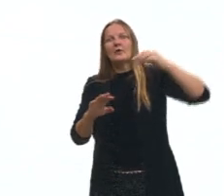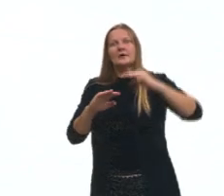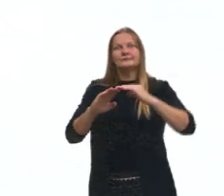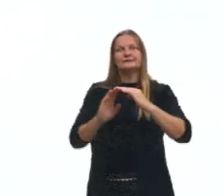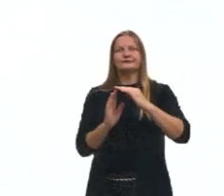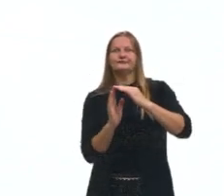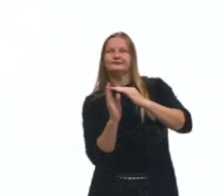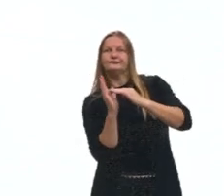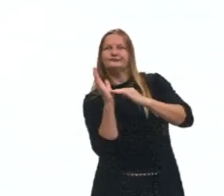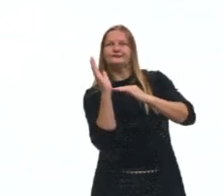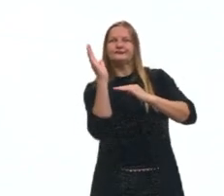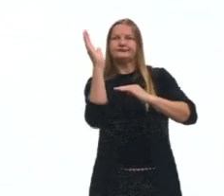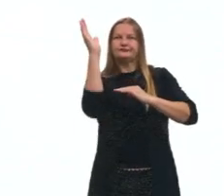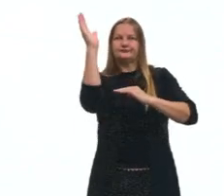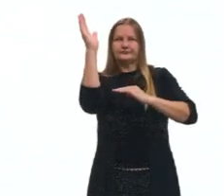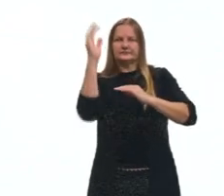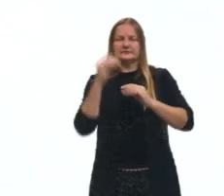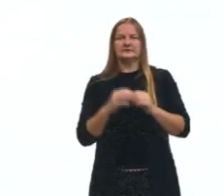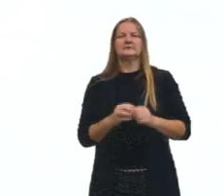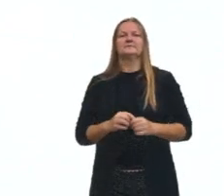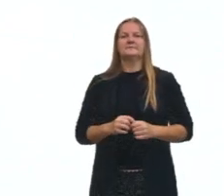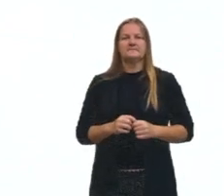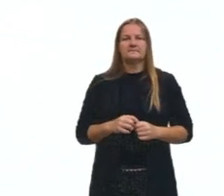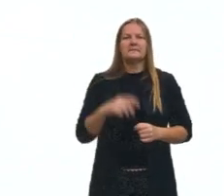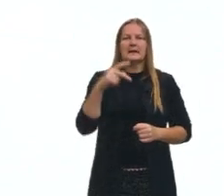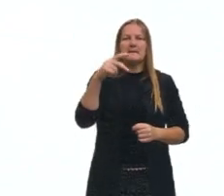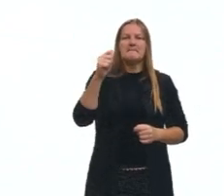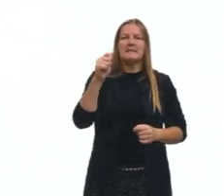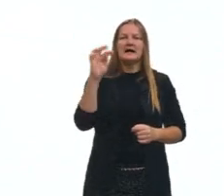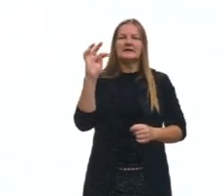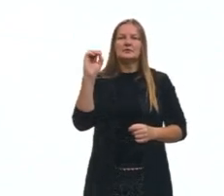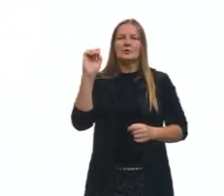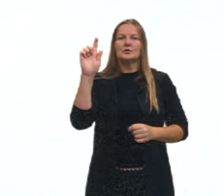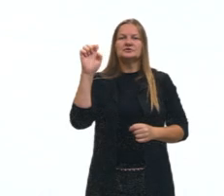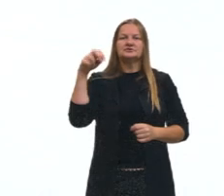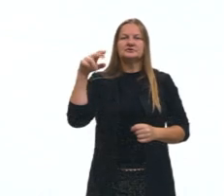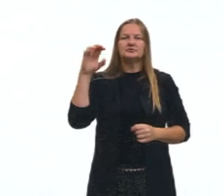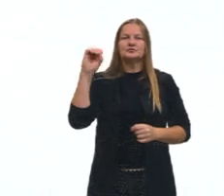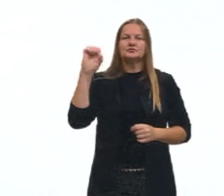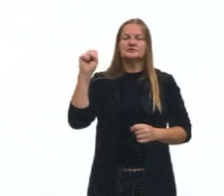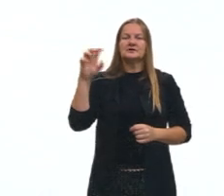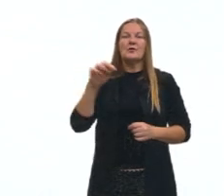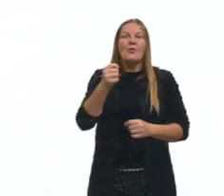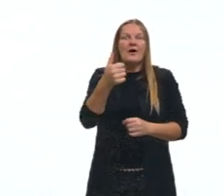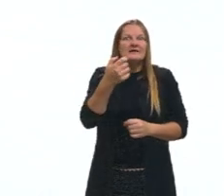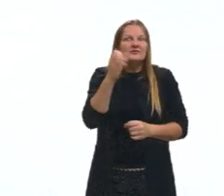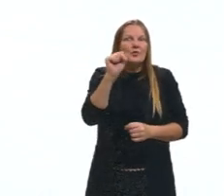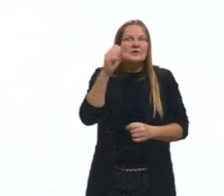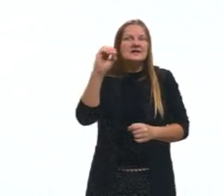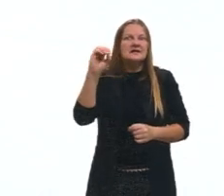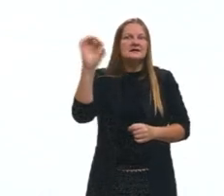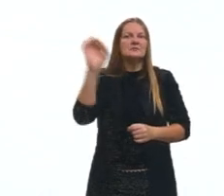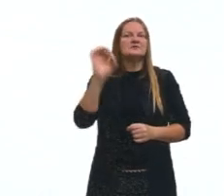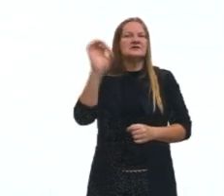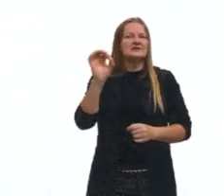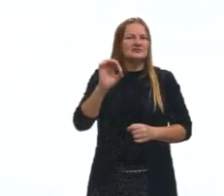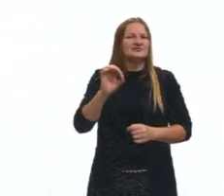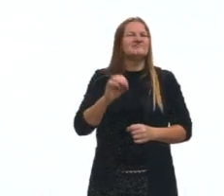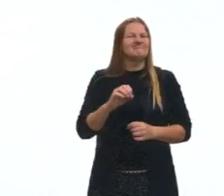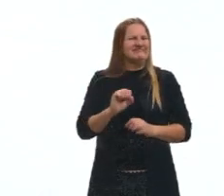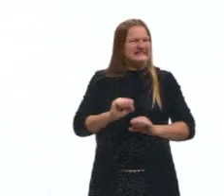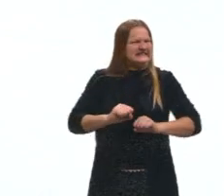para alguns patógenos mais de oitenta por cento dos casos ocorreram com cepas